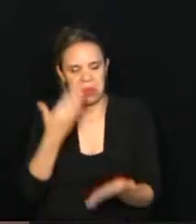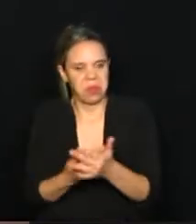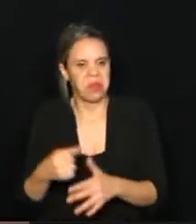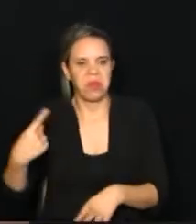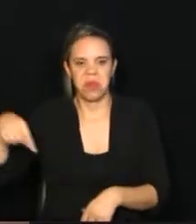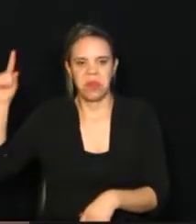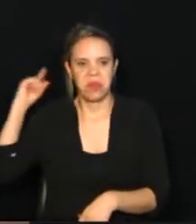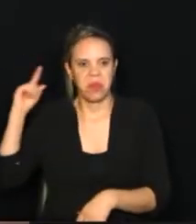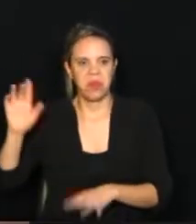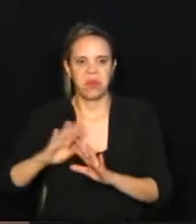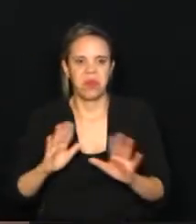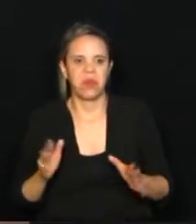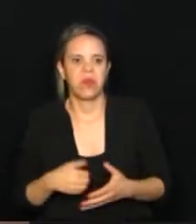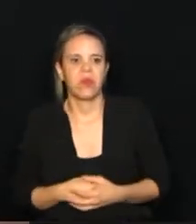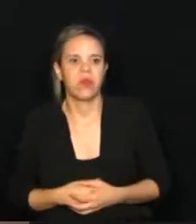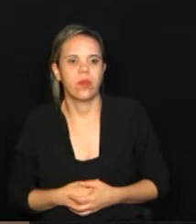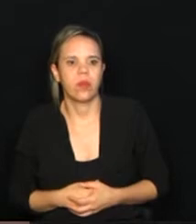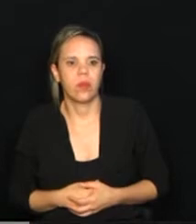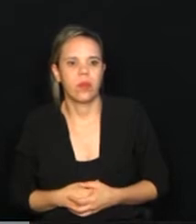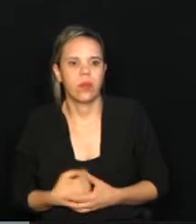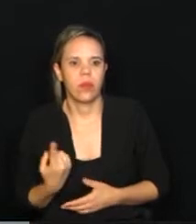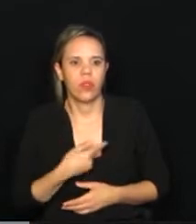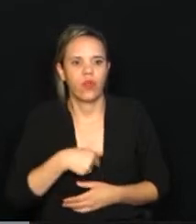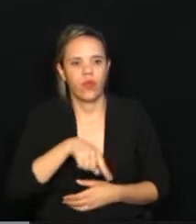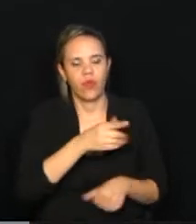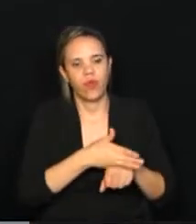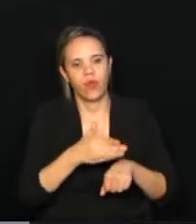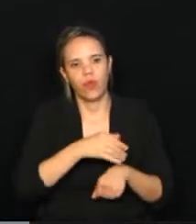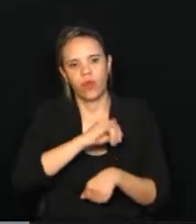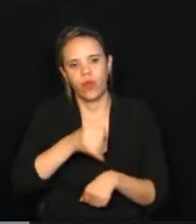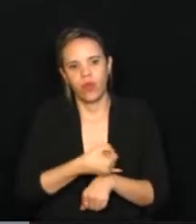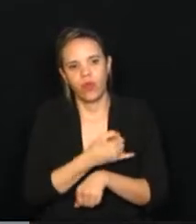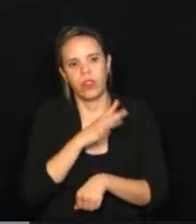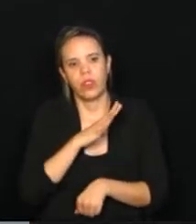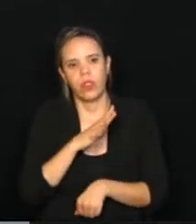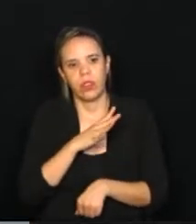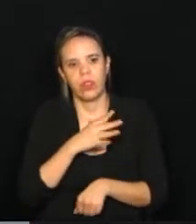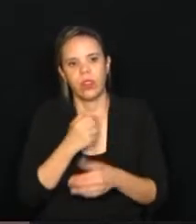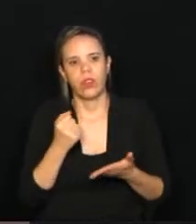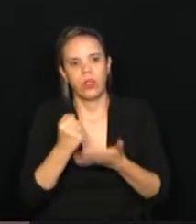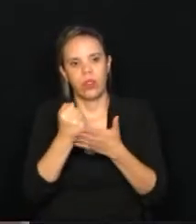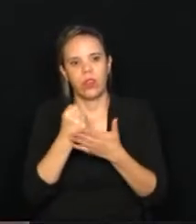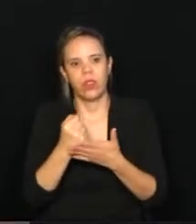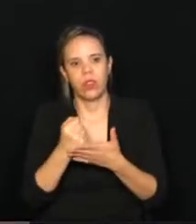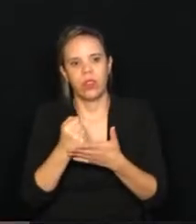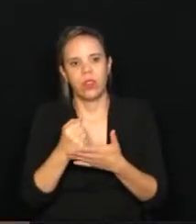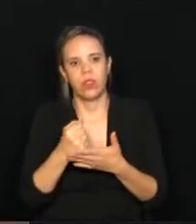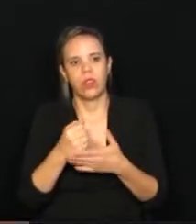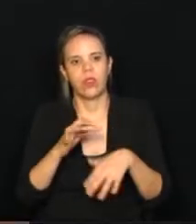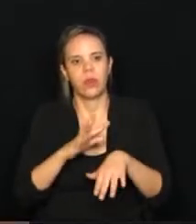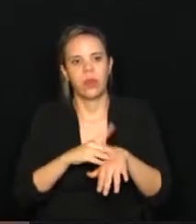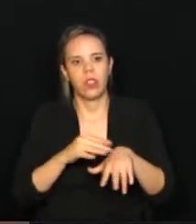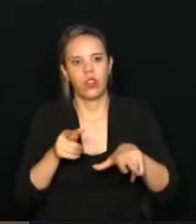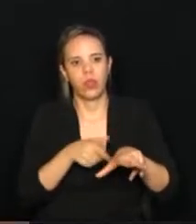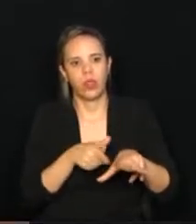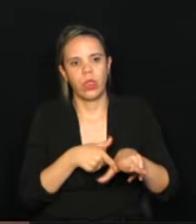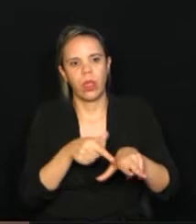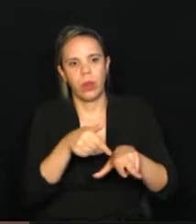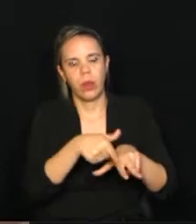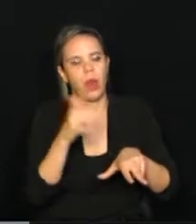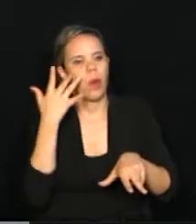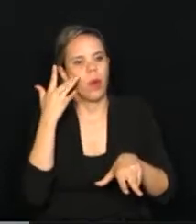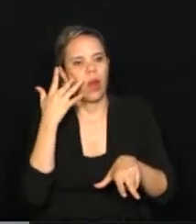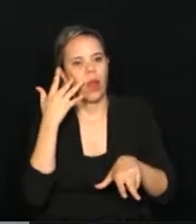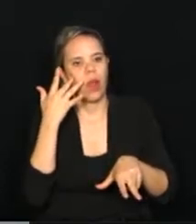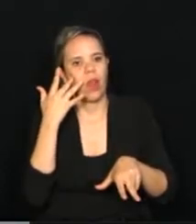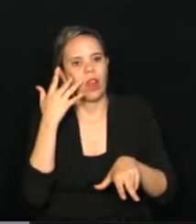época. A gente foi treinar em Jundiaí e eu ainda, para ajudar, torci meu pé. Nossa. E eu achei que ia ser cortado, eu